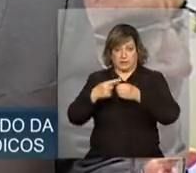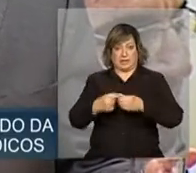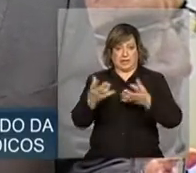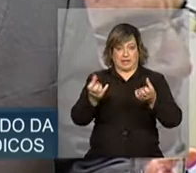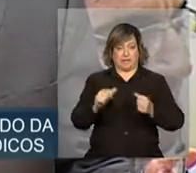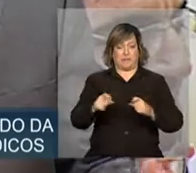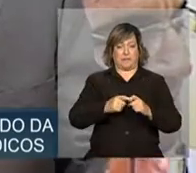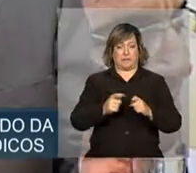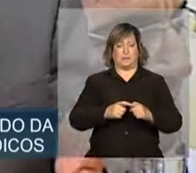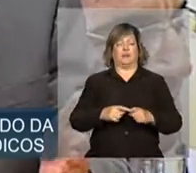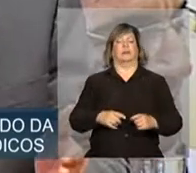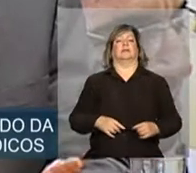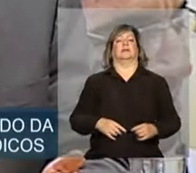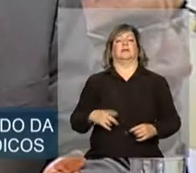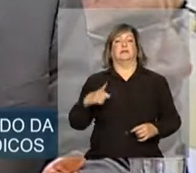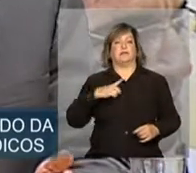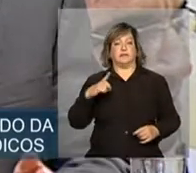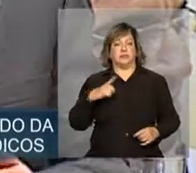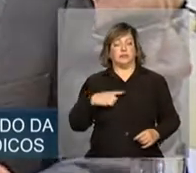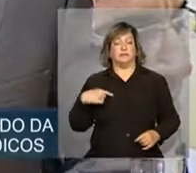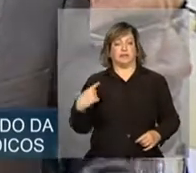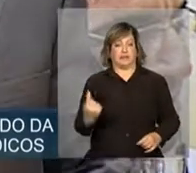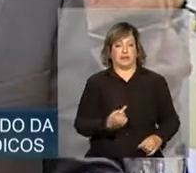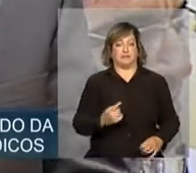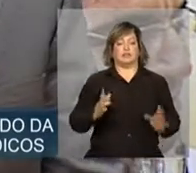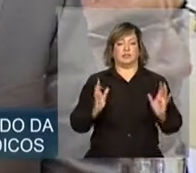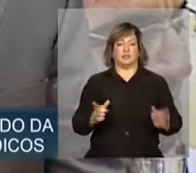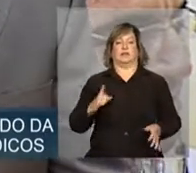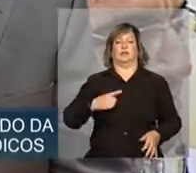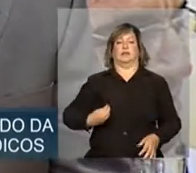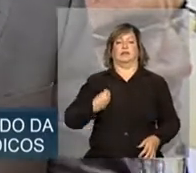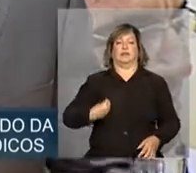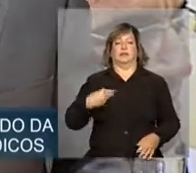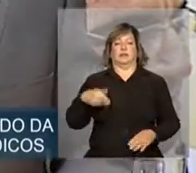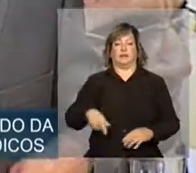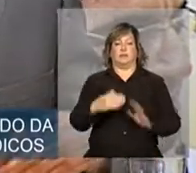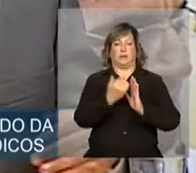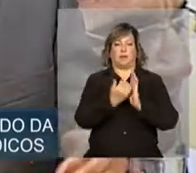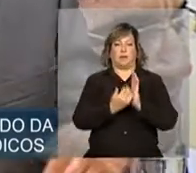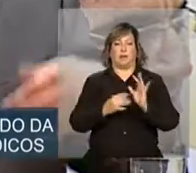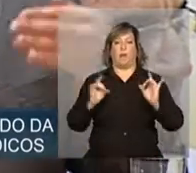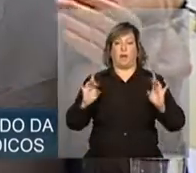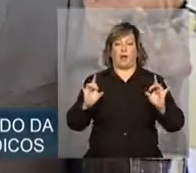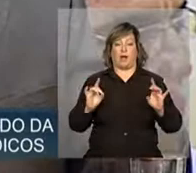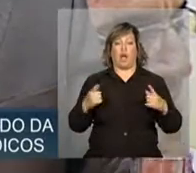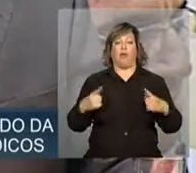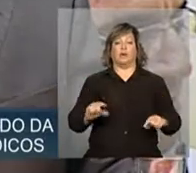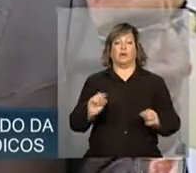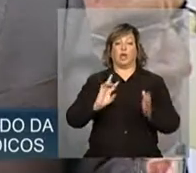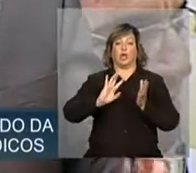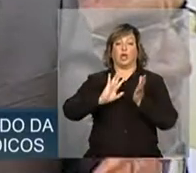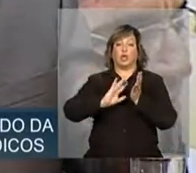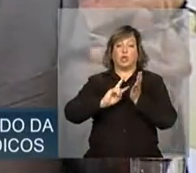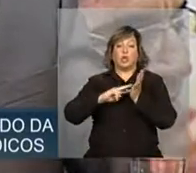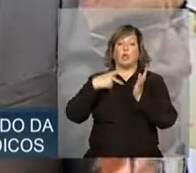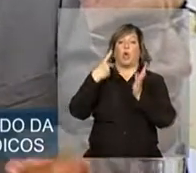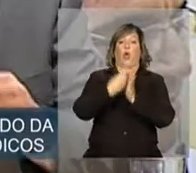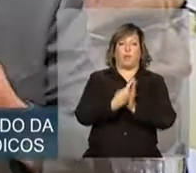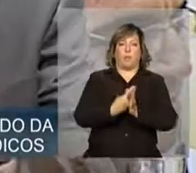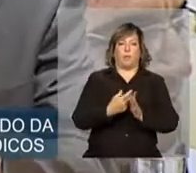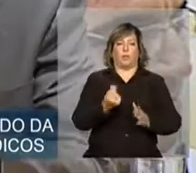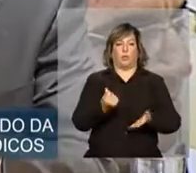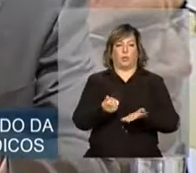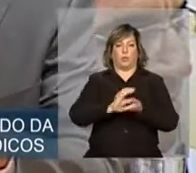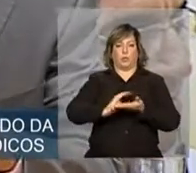estrutura em execução ou já executado 95% já participam do programa de qualidade onde você dobra o recurso de custeio e